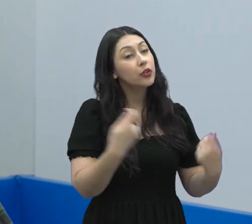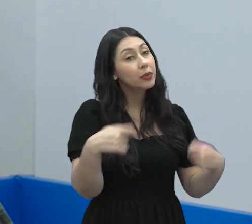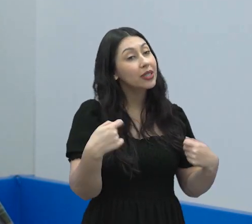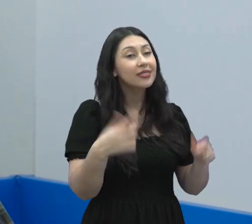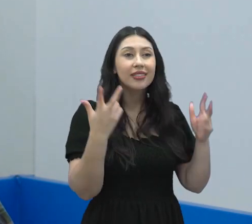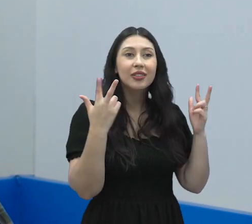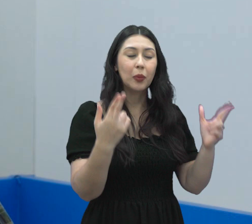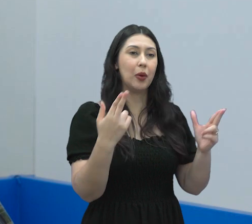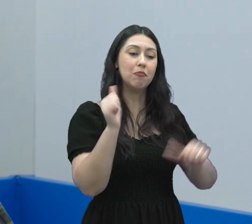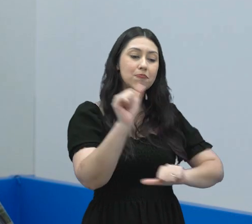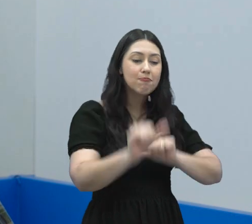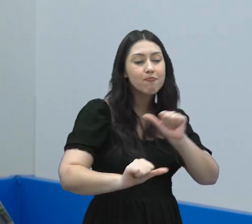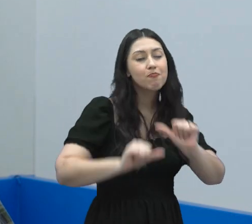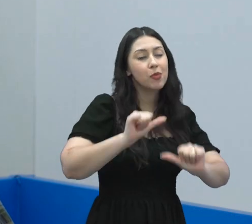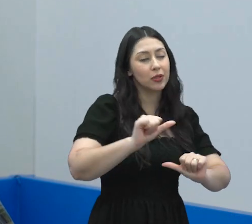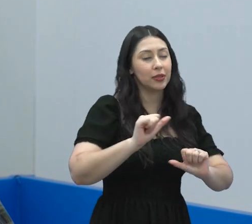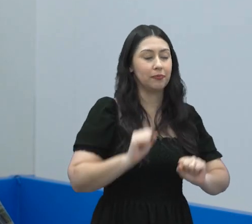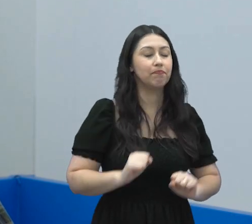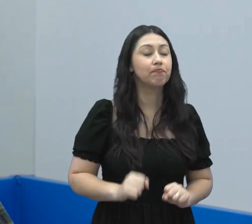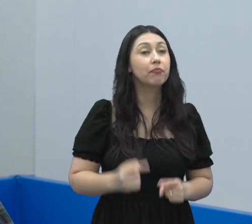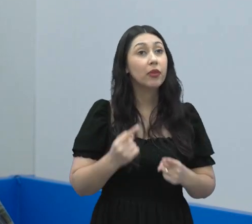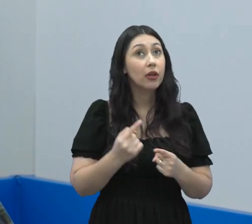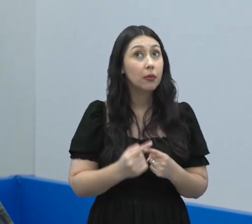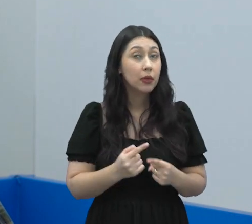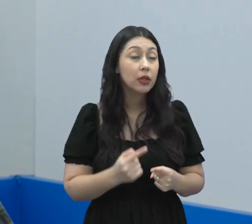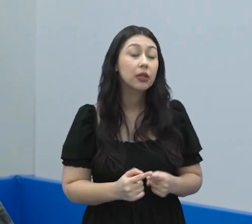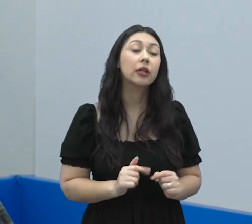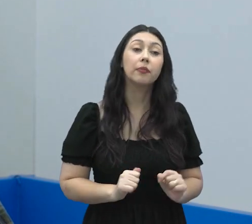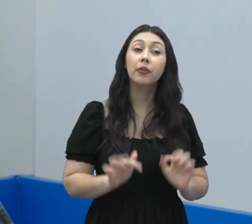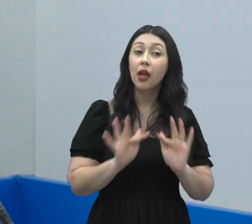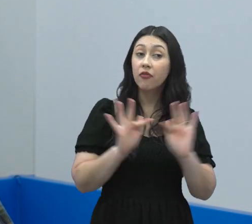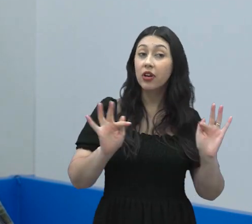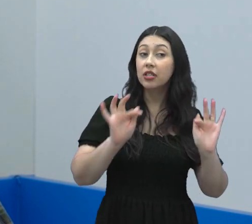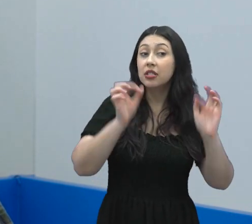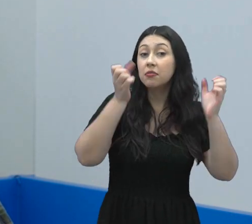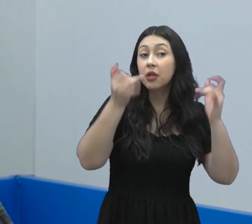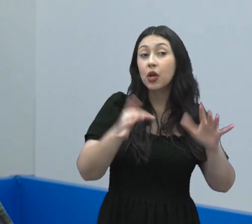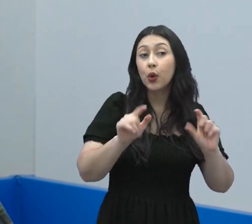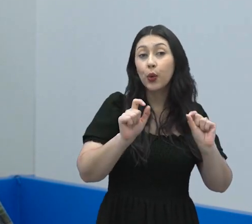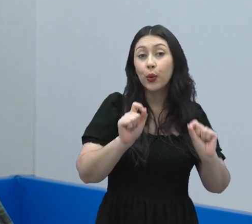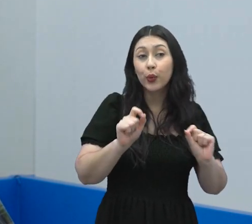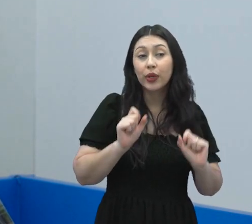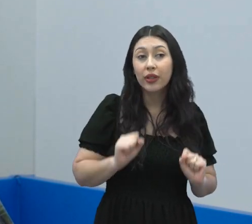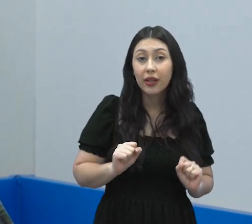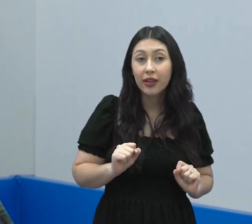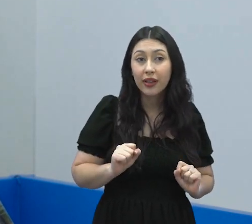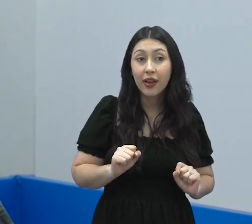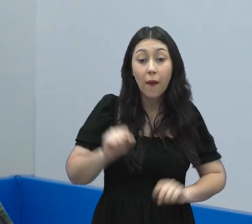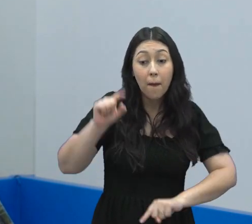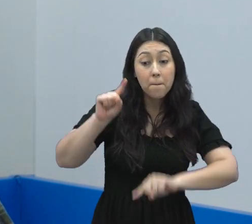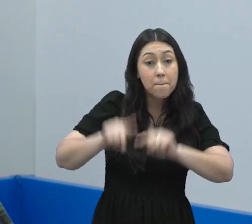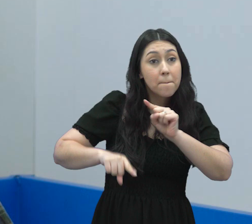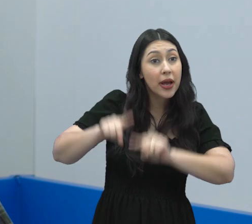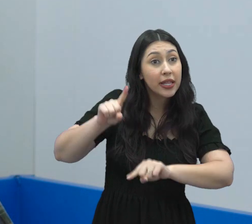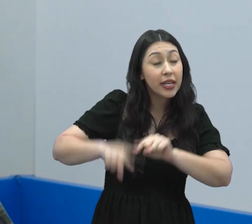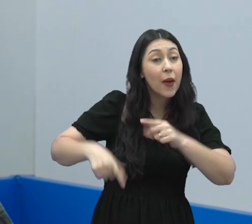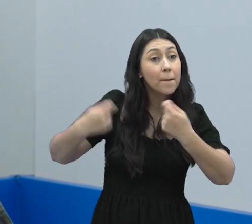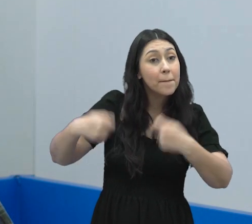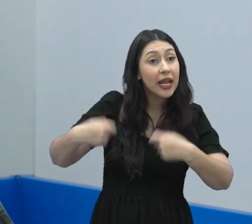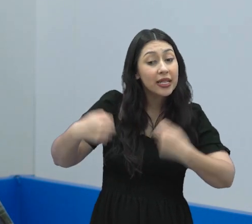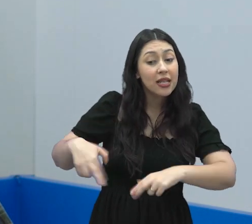caminho. Por quê? O ditado é: a matéria deve